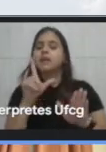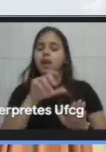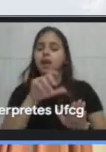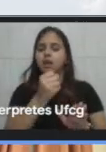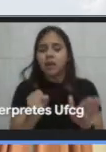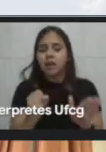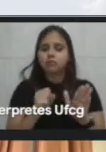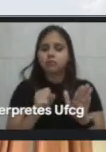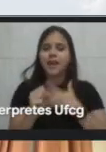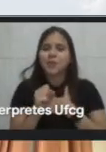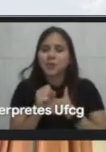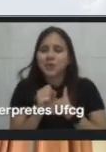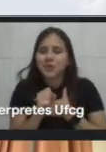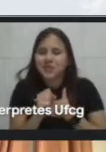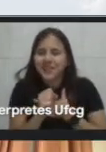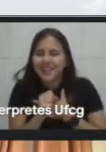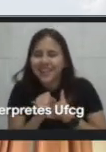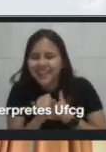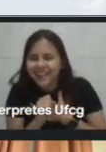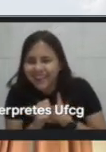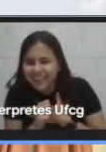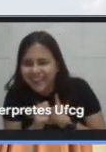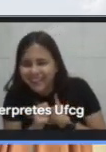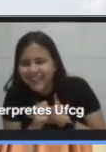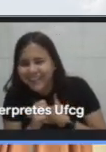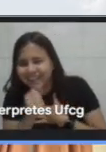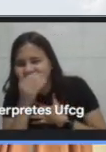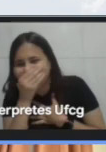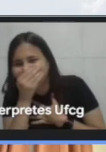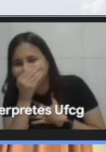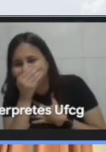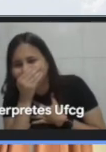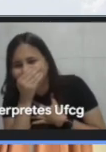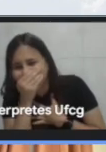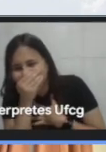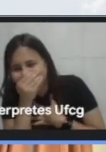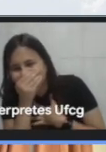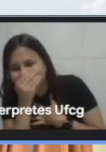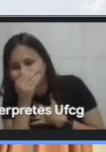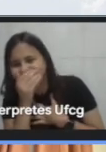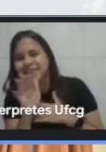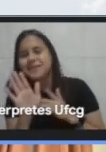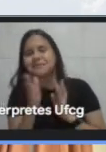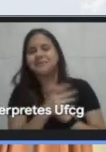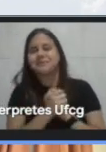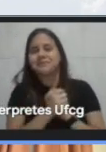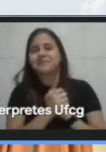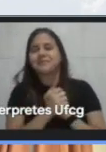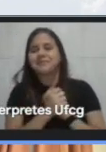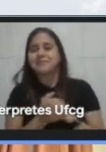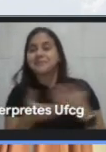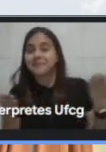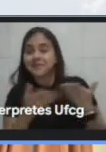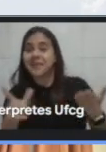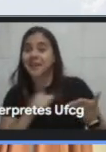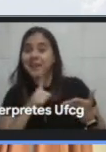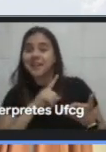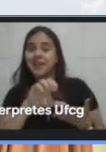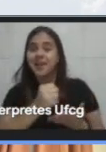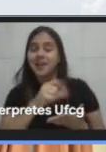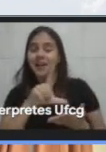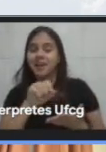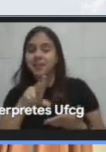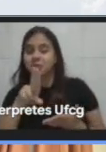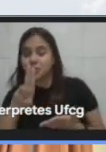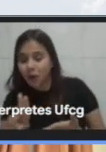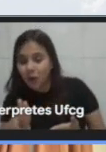Aí teria... Tá, Igor, tá dando para ver. Pronto, perfeito. Então aqui seria o slope, que seria a